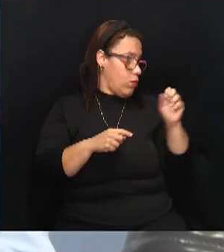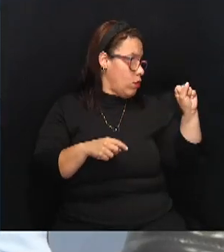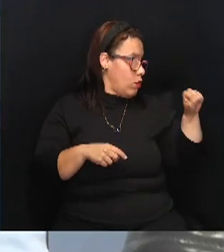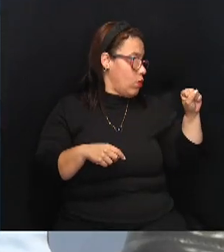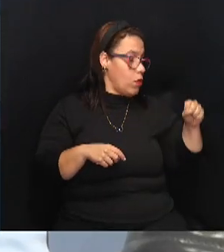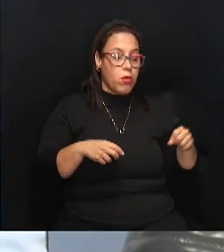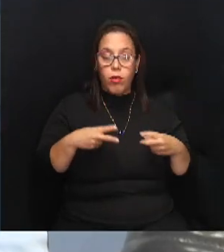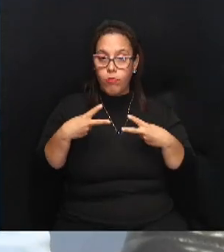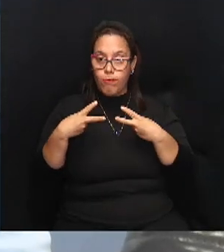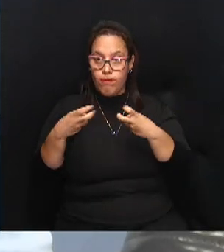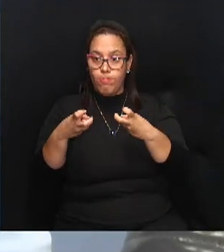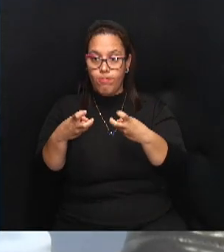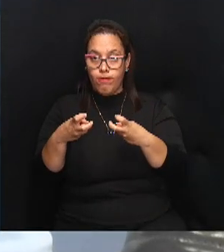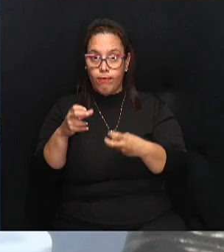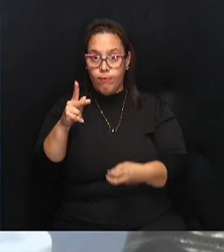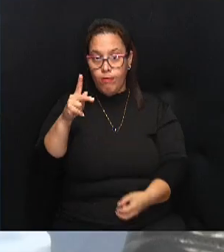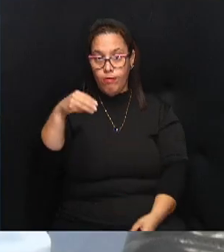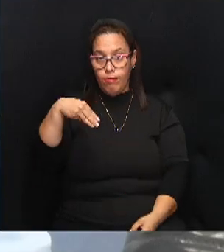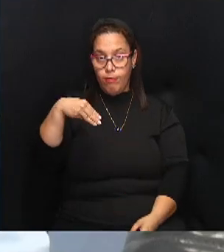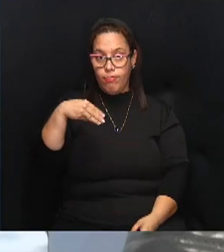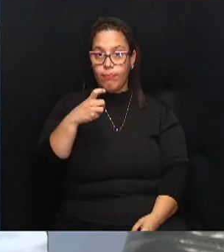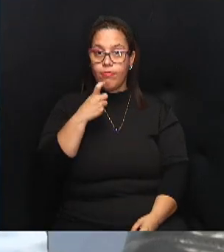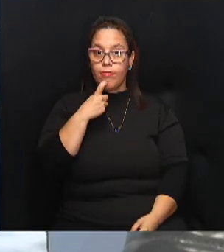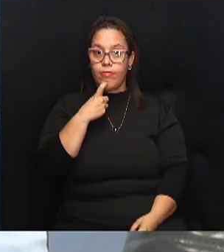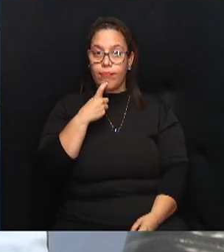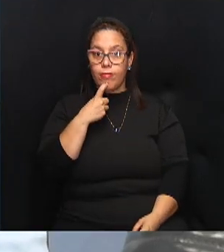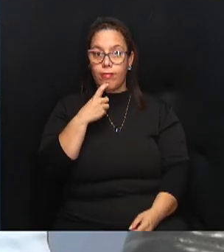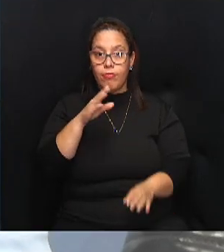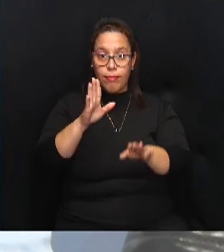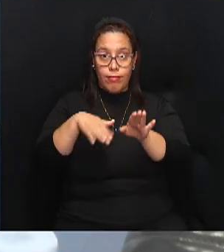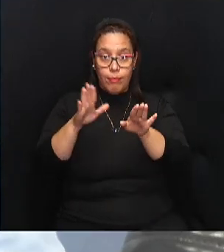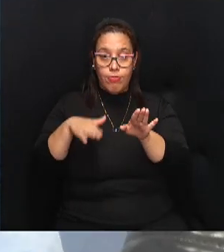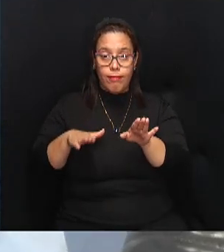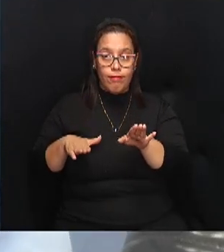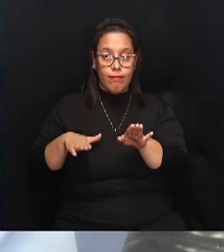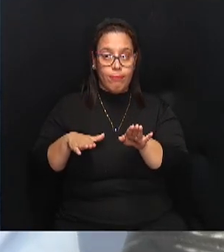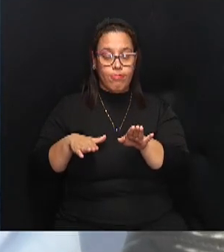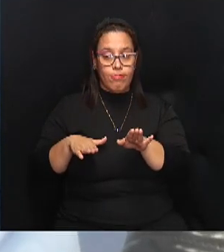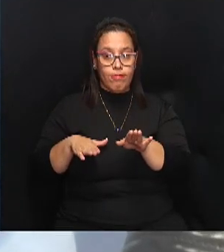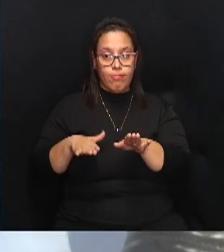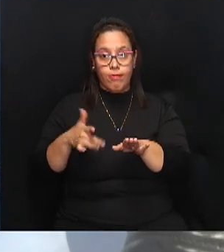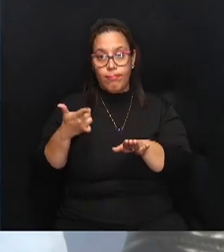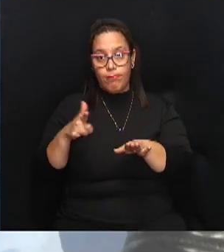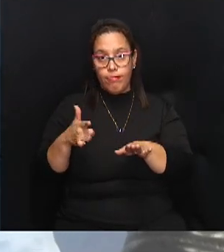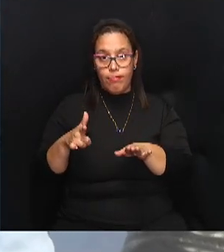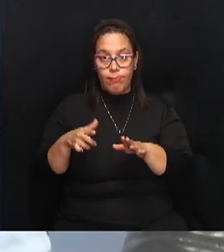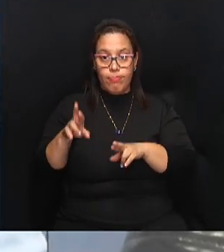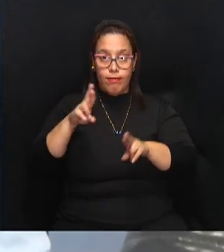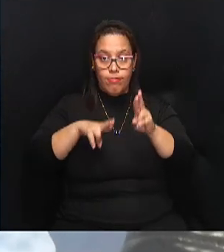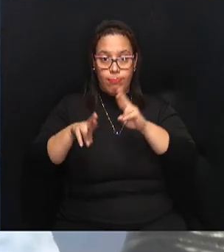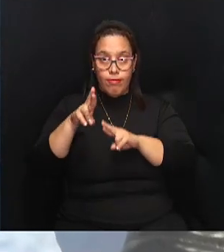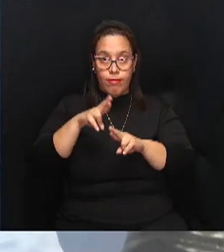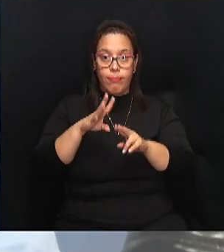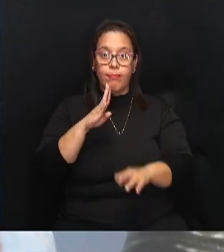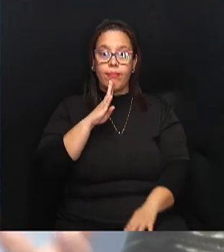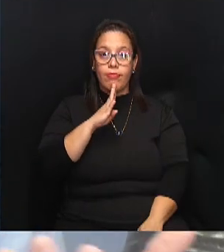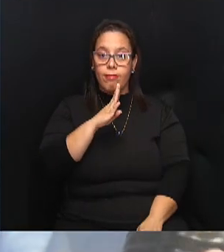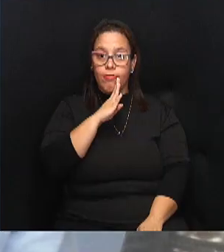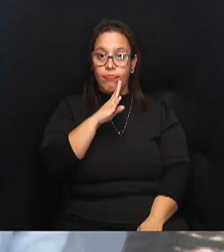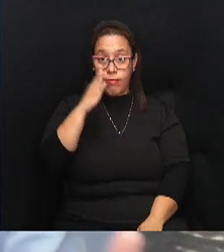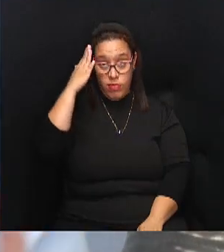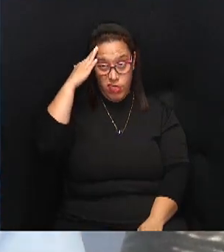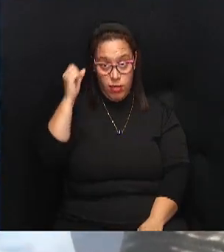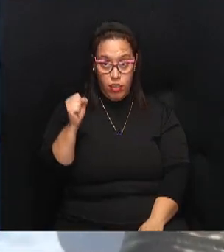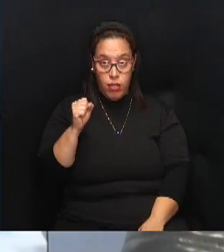não enxergo a PM em Campinas na parte de trânsito e nem na parte de fiscalização de bares. Eu sei que é